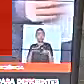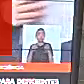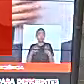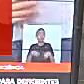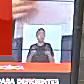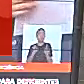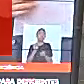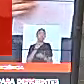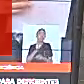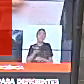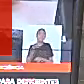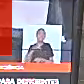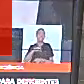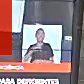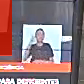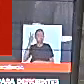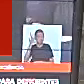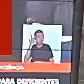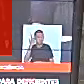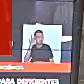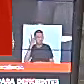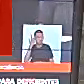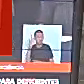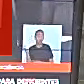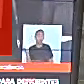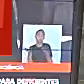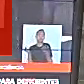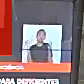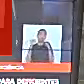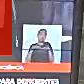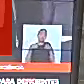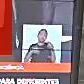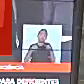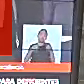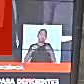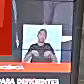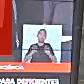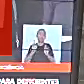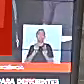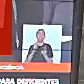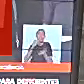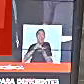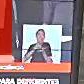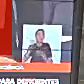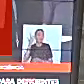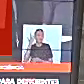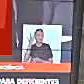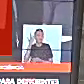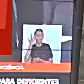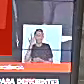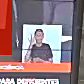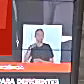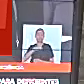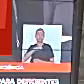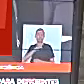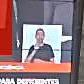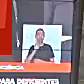não precisaríamos estar debatendo esse detalhe hoje. A gente deixou, nós temos aqui representantes do